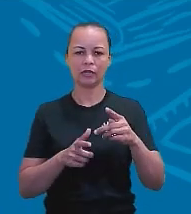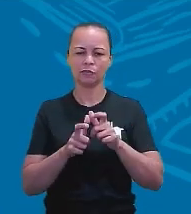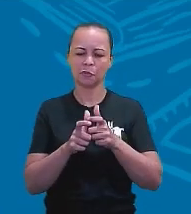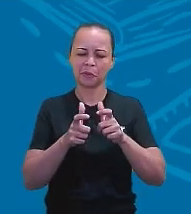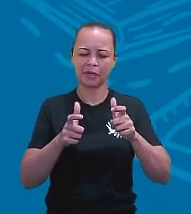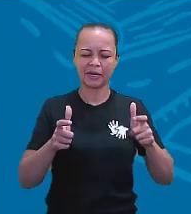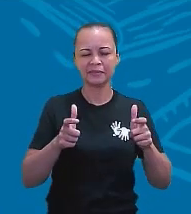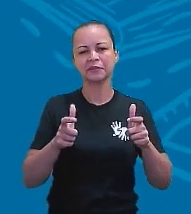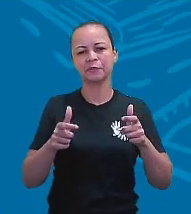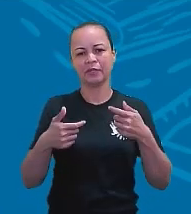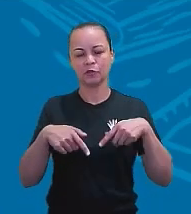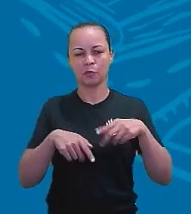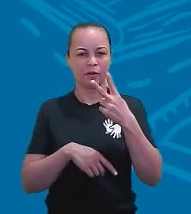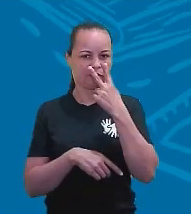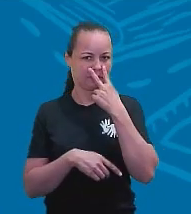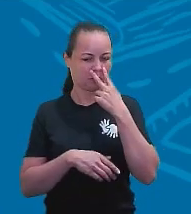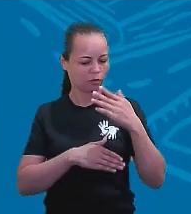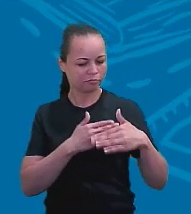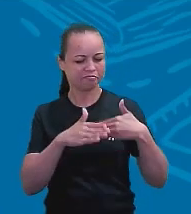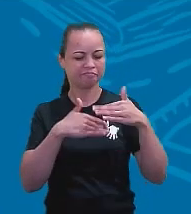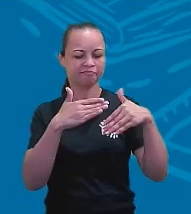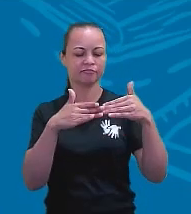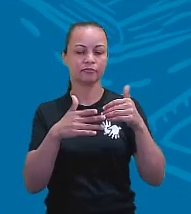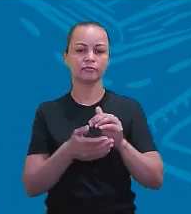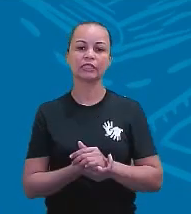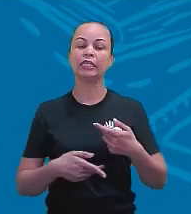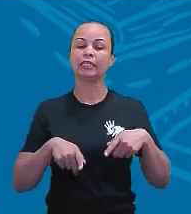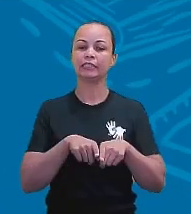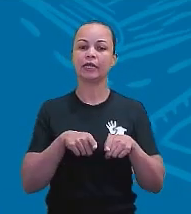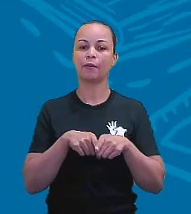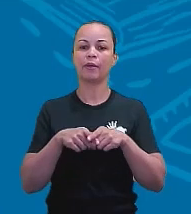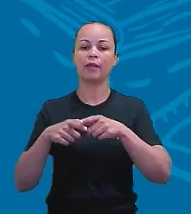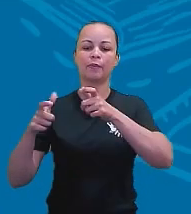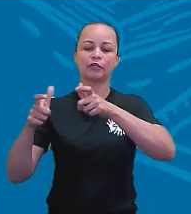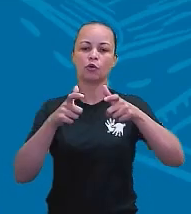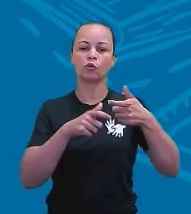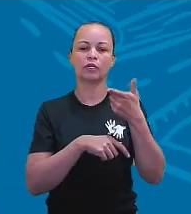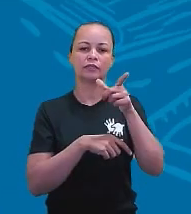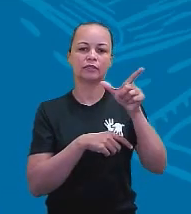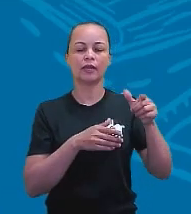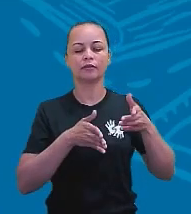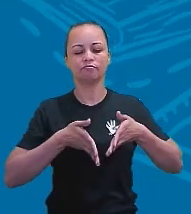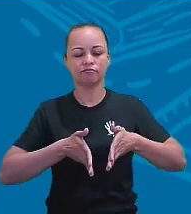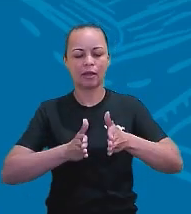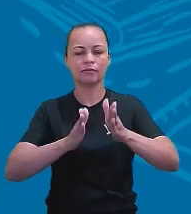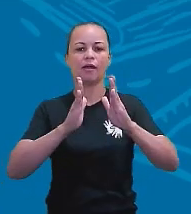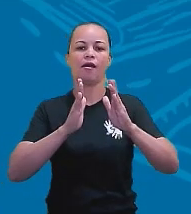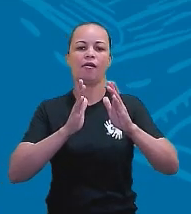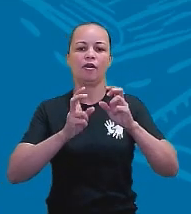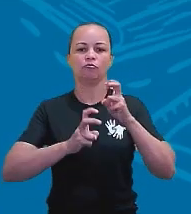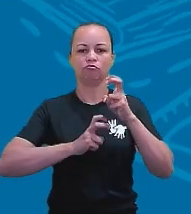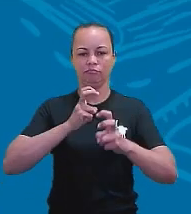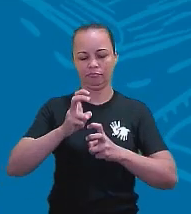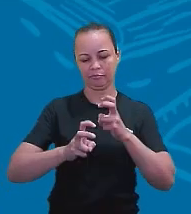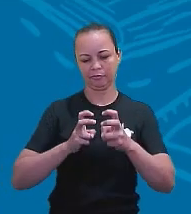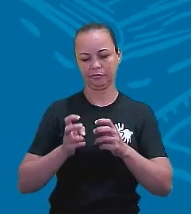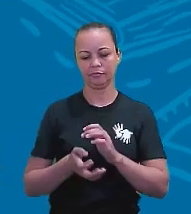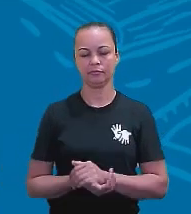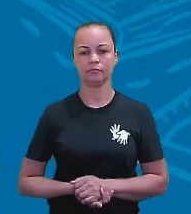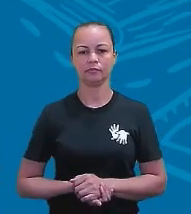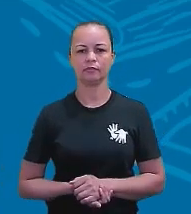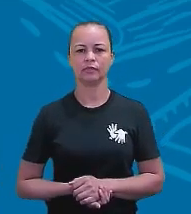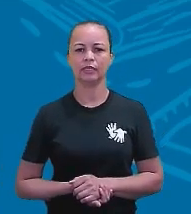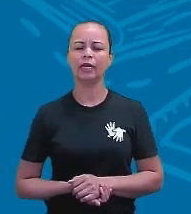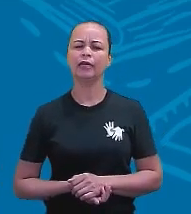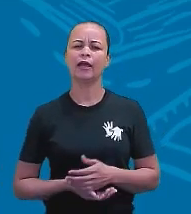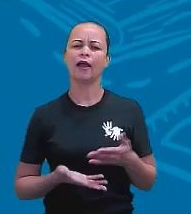crescimento para Vitória de Santo Antão e também para as regiões onde passavam esses trens. E aí a gente fica agora com